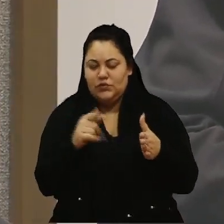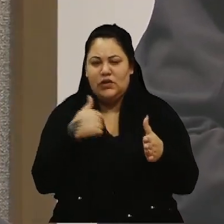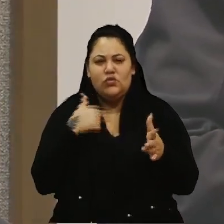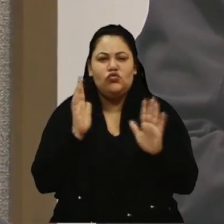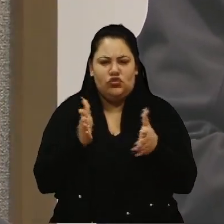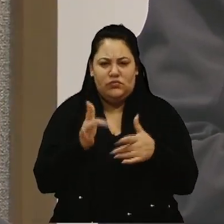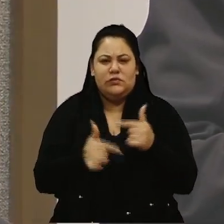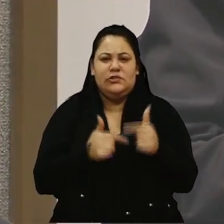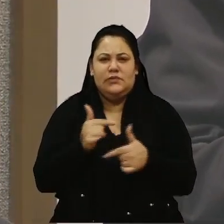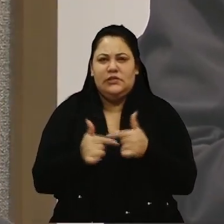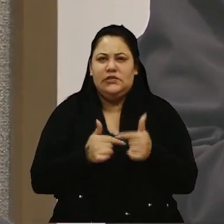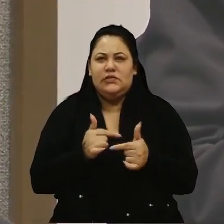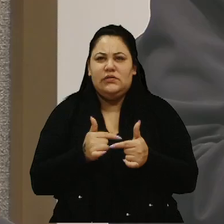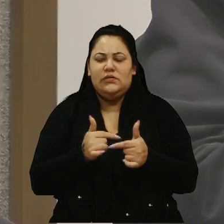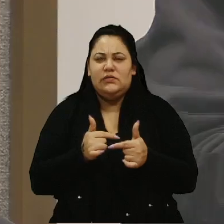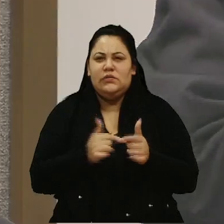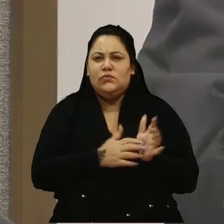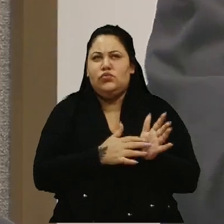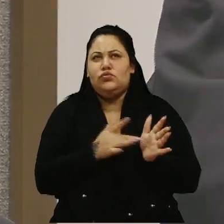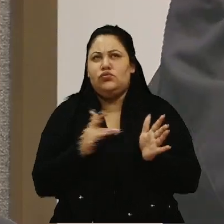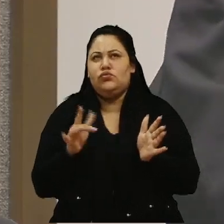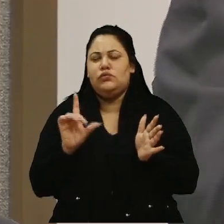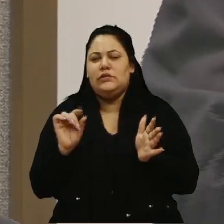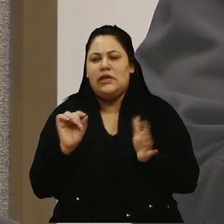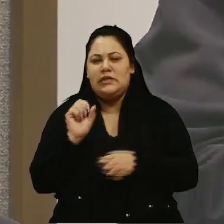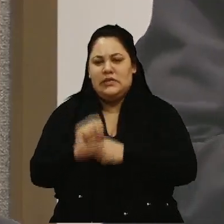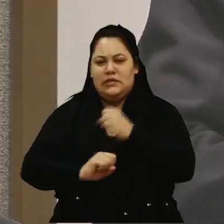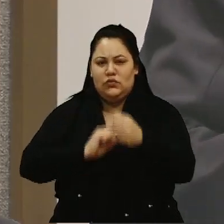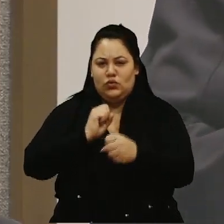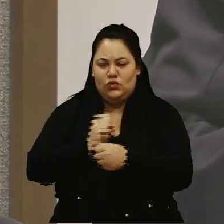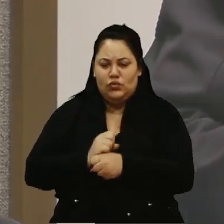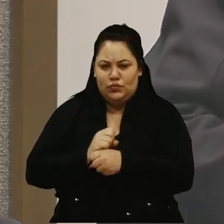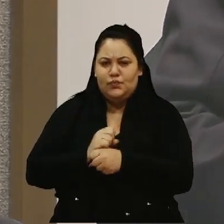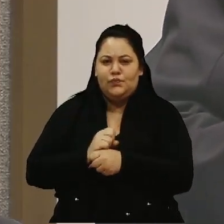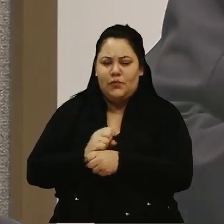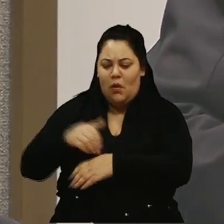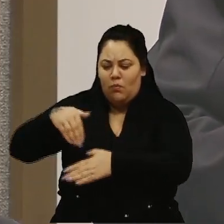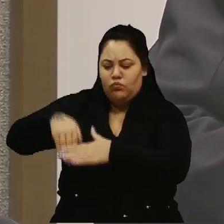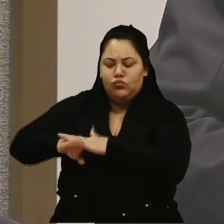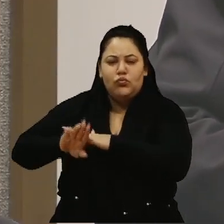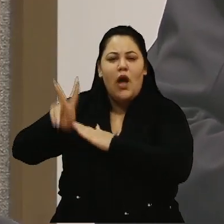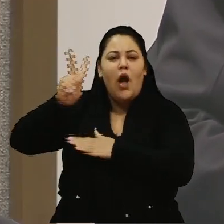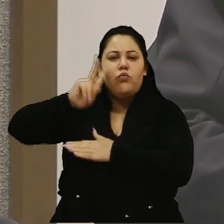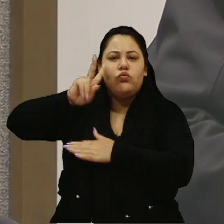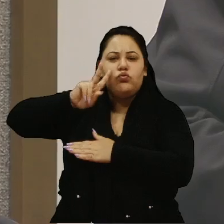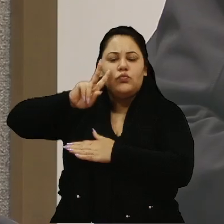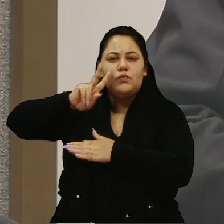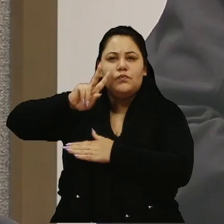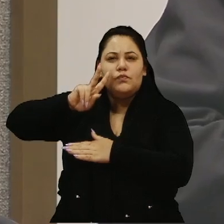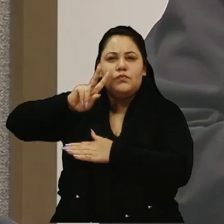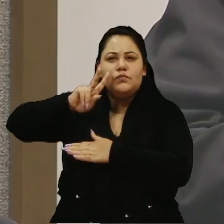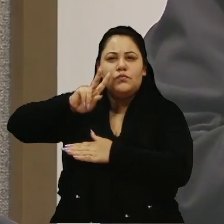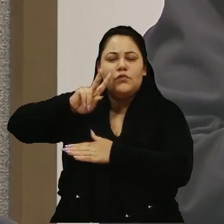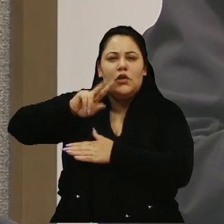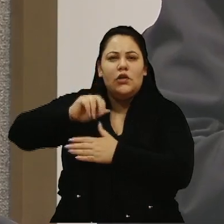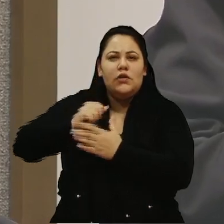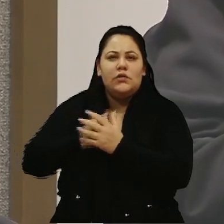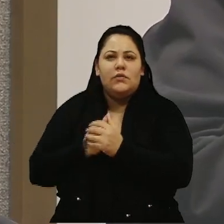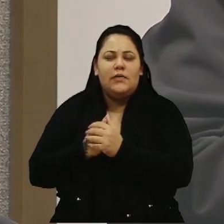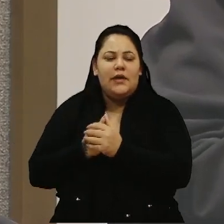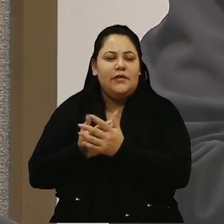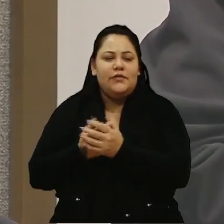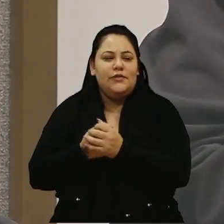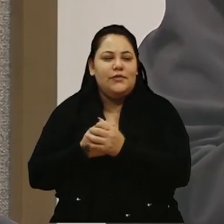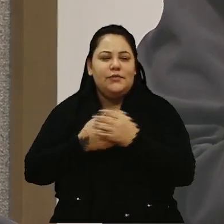trabalhei durante quase 10 anos no Arquivo Histórico Municipal João Espadari Adame. E, sem